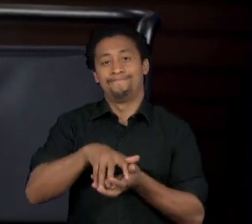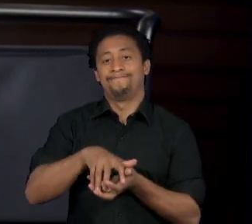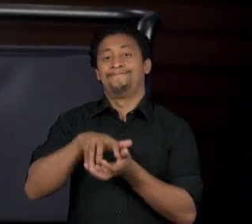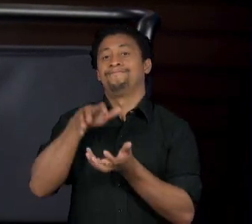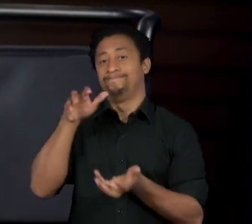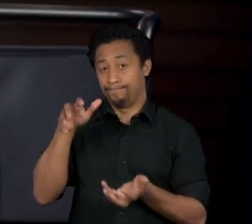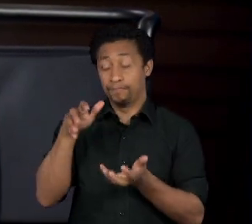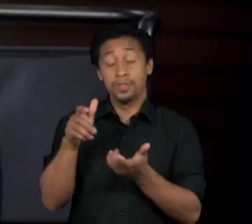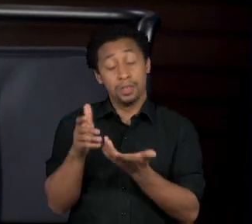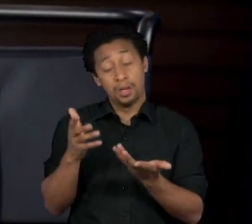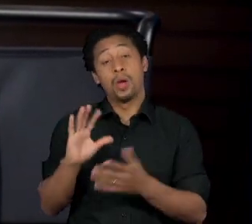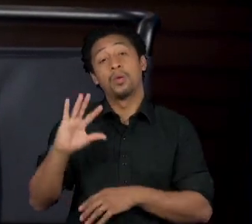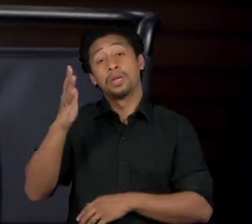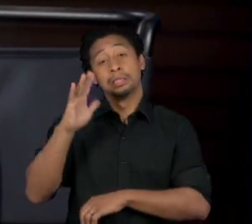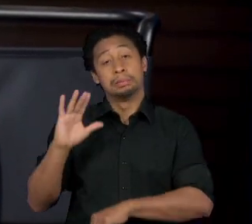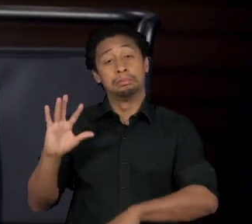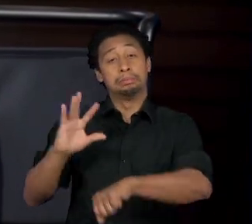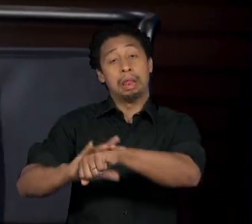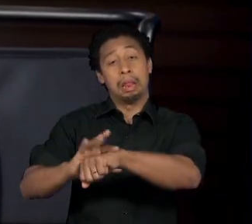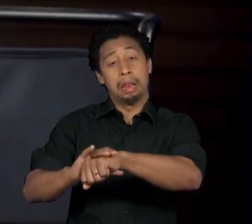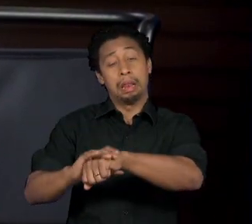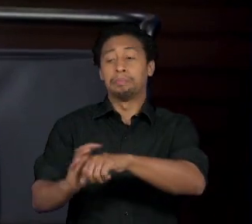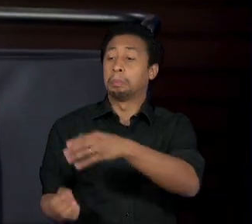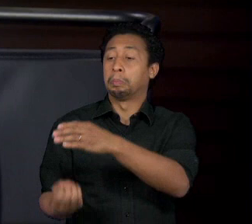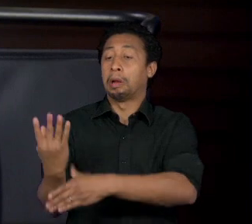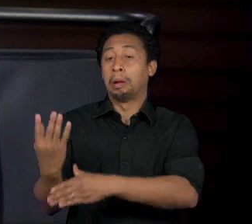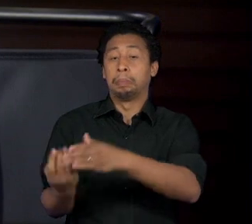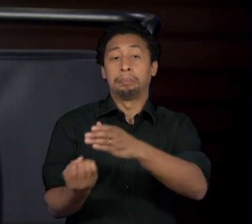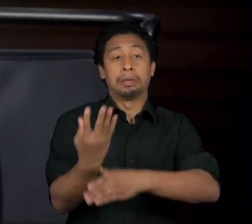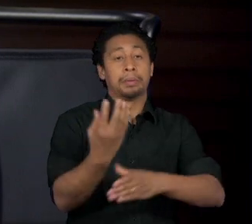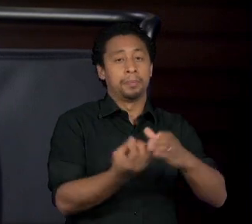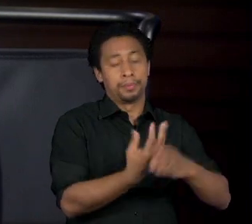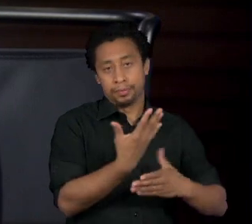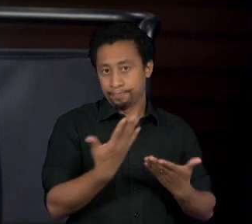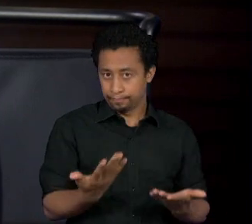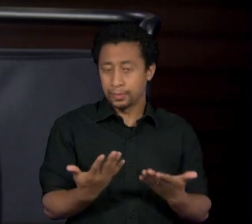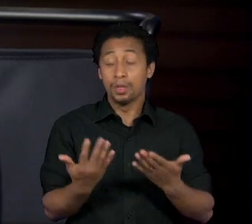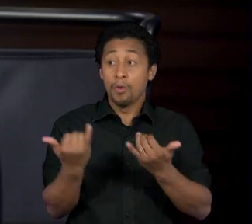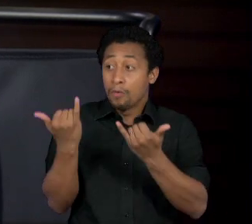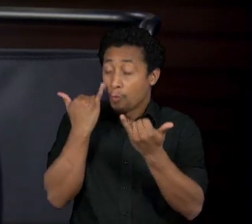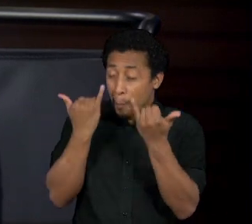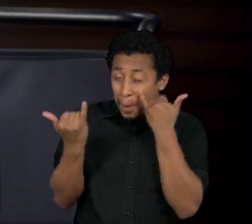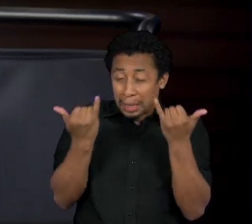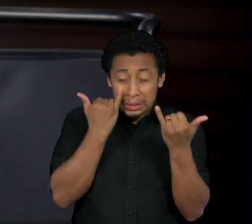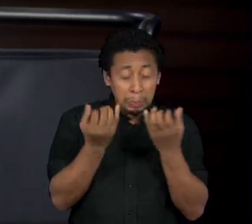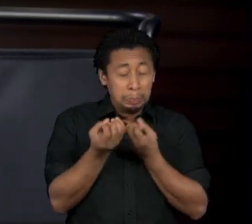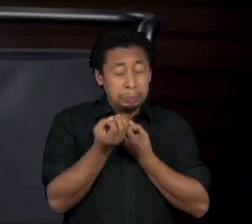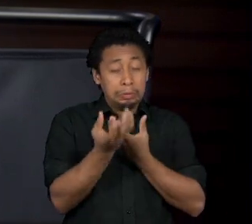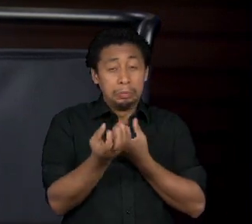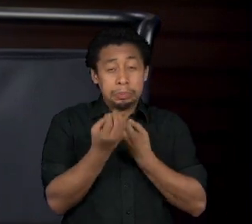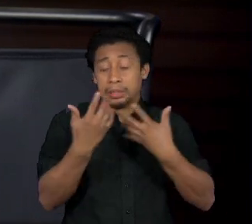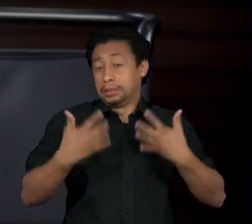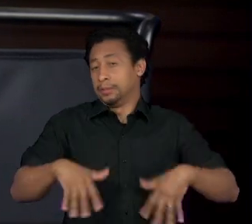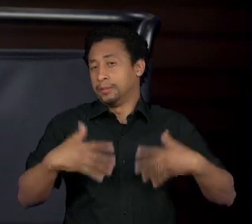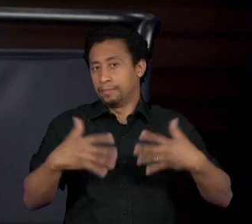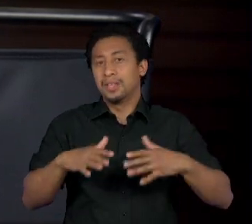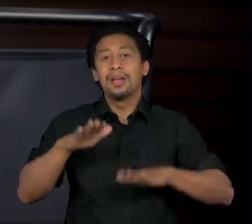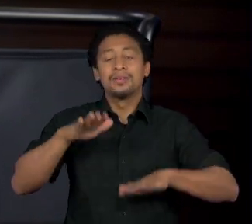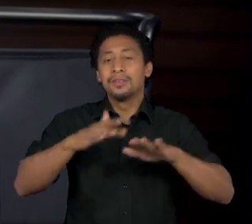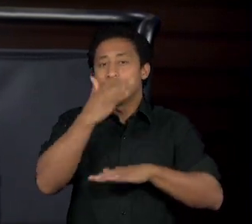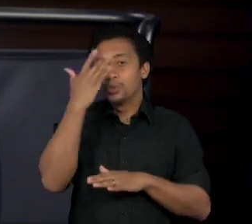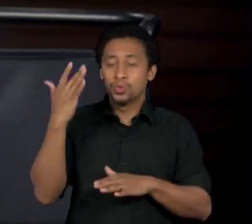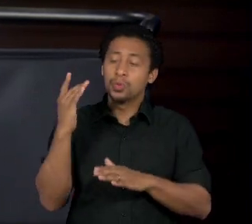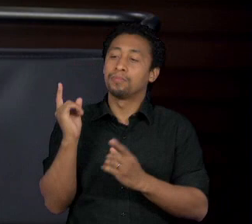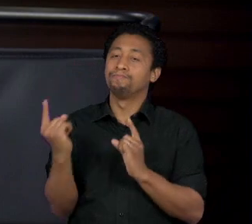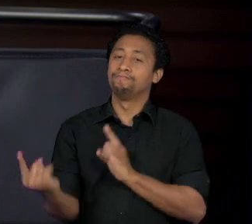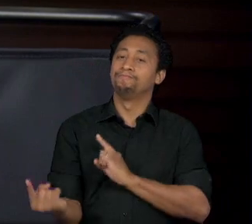envelhecimento, muitas doenças estão aparecendo. E a informação vem muito em relação a isso. Eu ouço muito, eu vim fazer uma